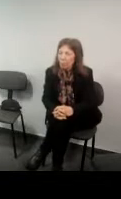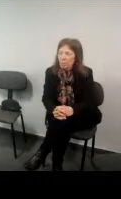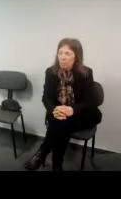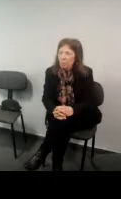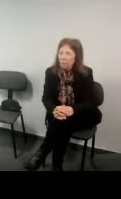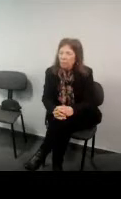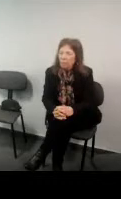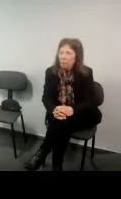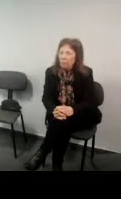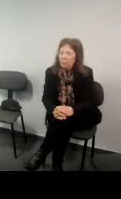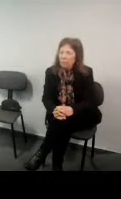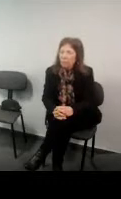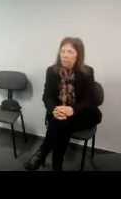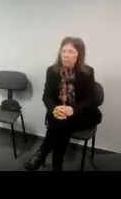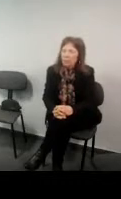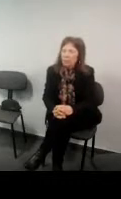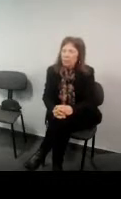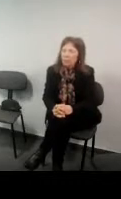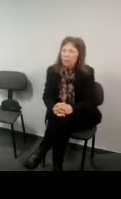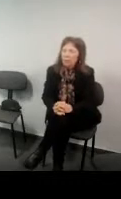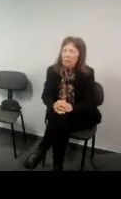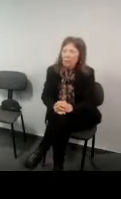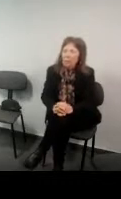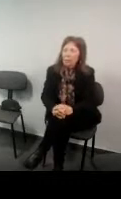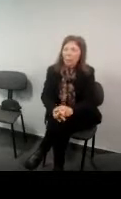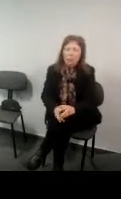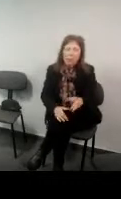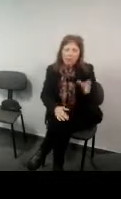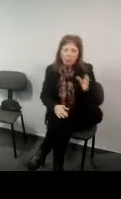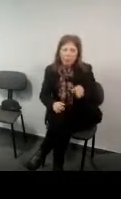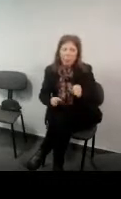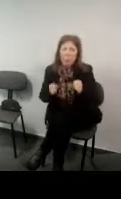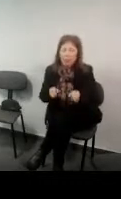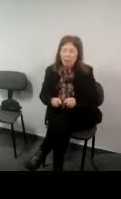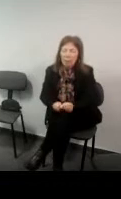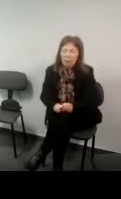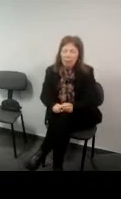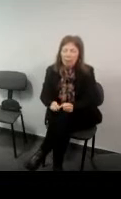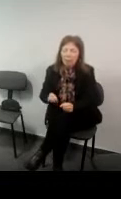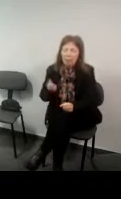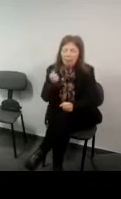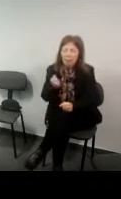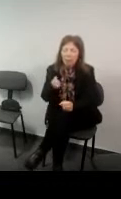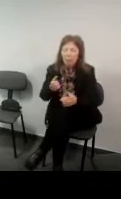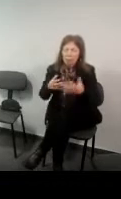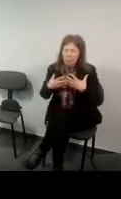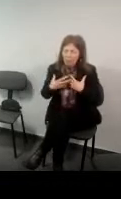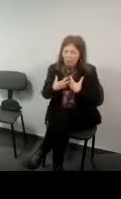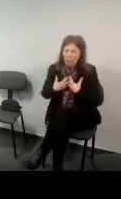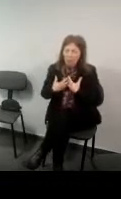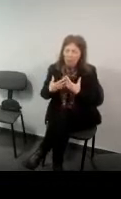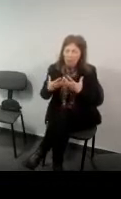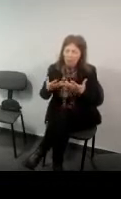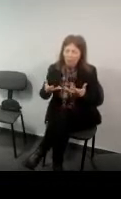pessoa está usando ali. Naquele momento eu achei que era mais conveniente. Não, e assim, por exemplo, ele está dizendo por quê? Mas você vê que até, a gente